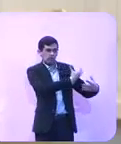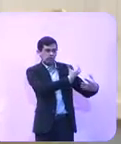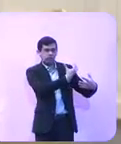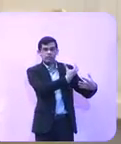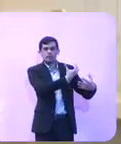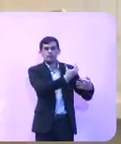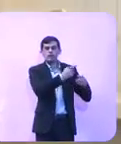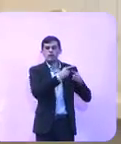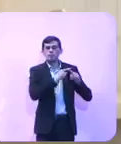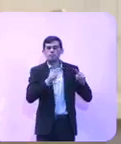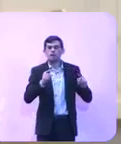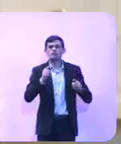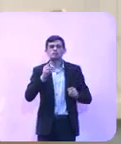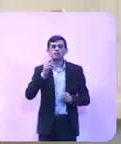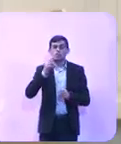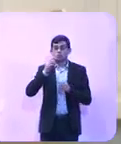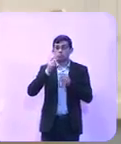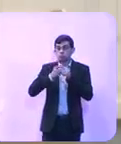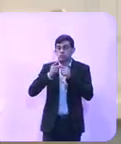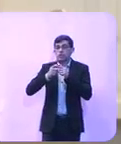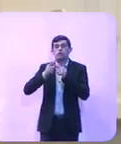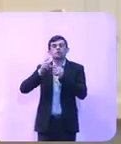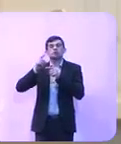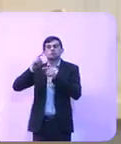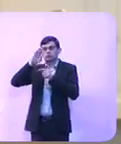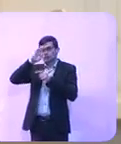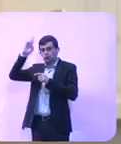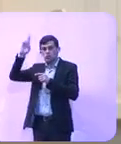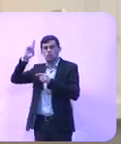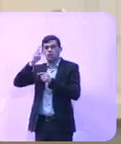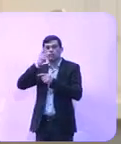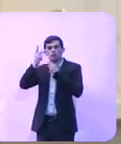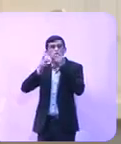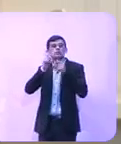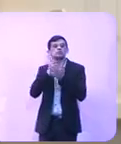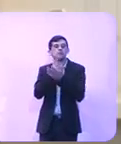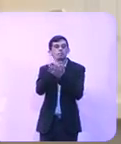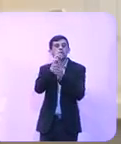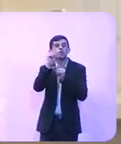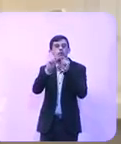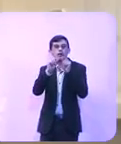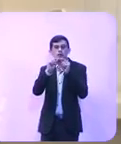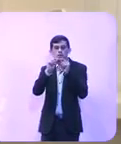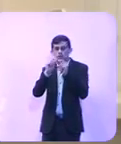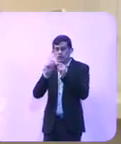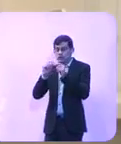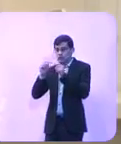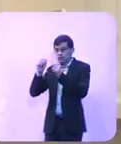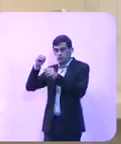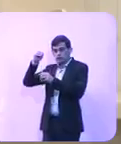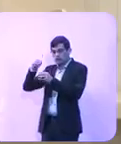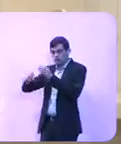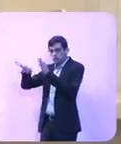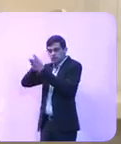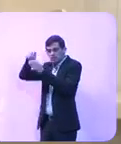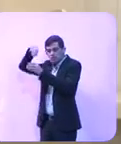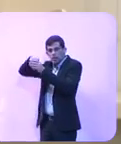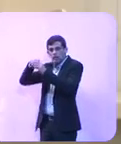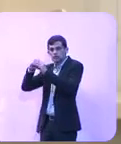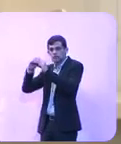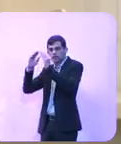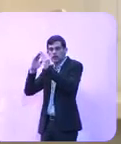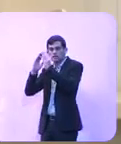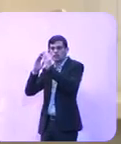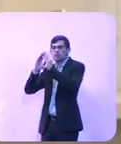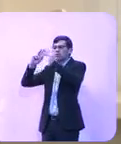Por que será que o Senhor disse para a gente, quando entrar numa casa, deixar a paz do Senhor naquela casa? E dizer